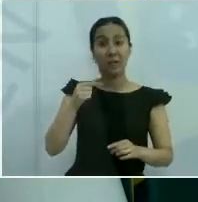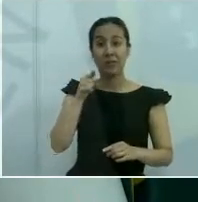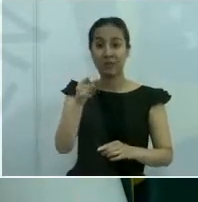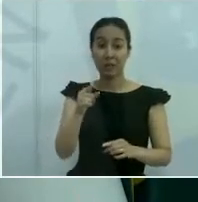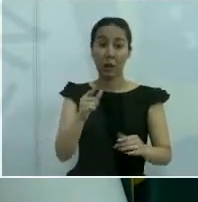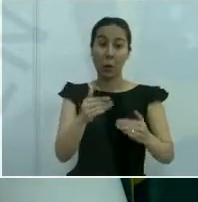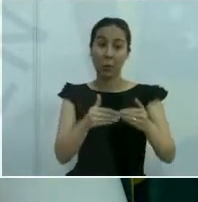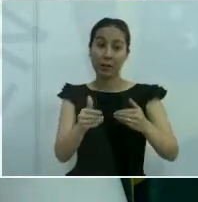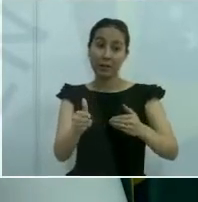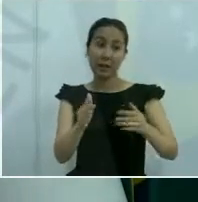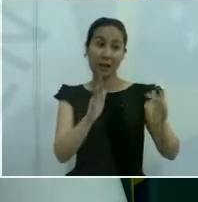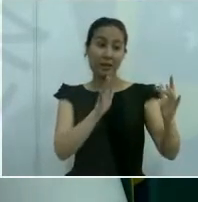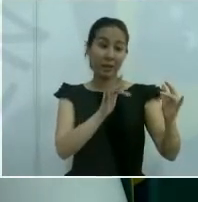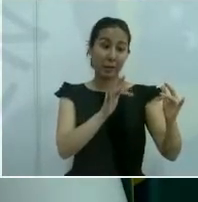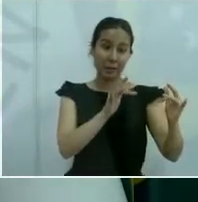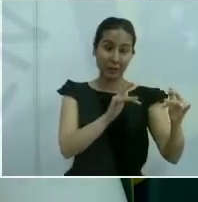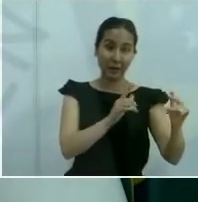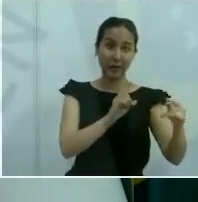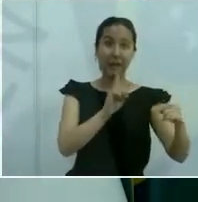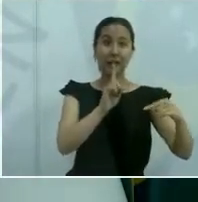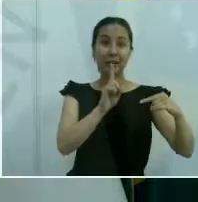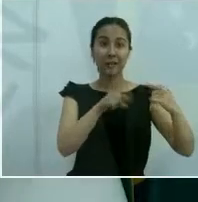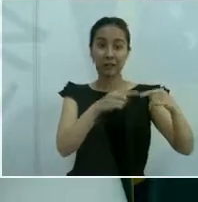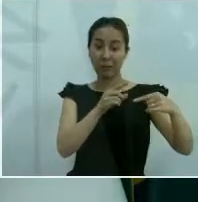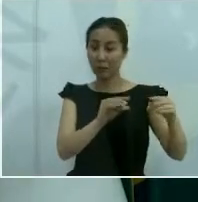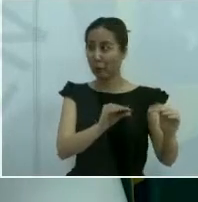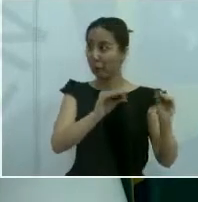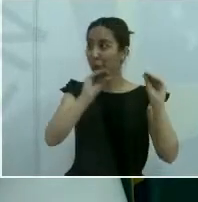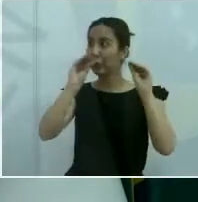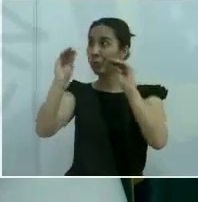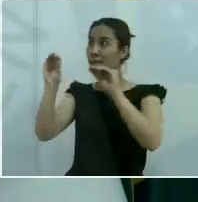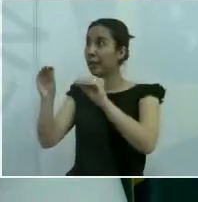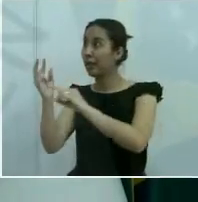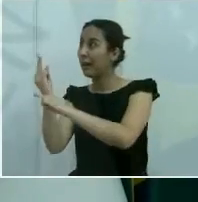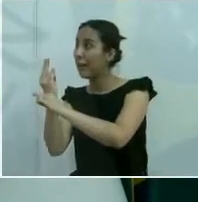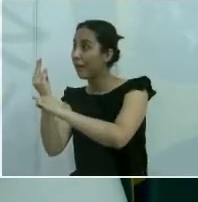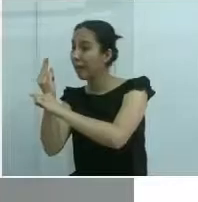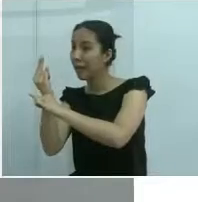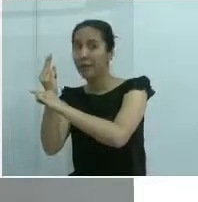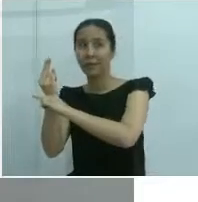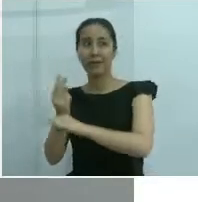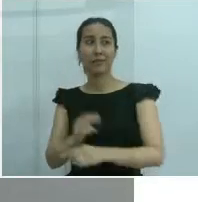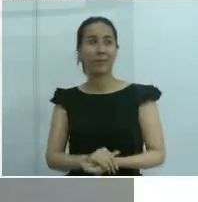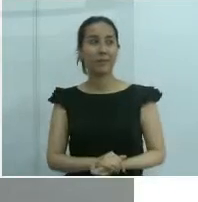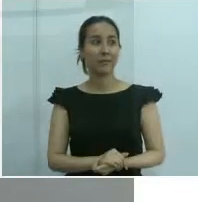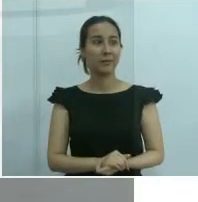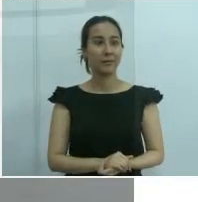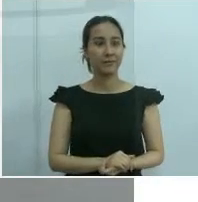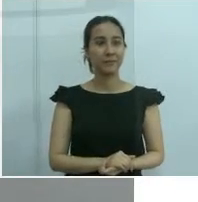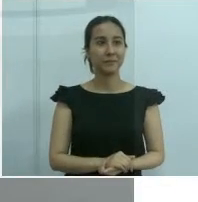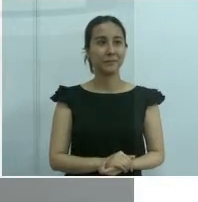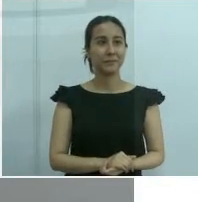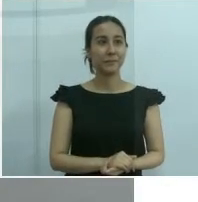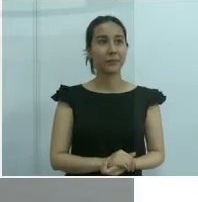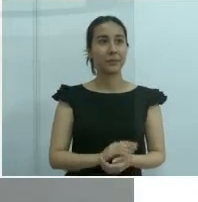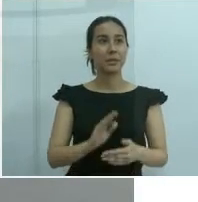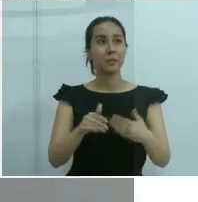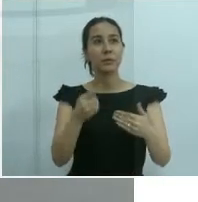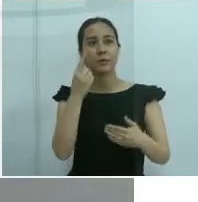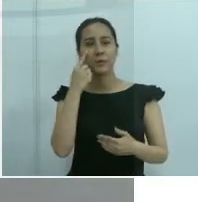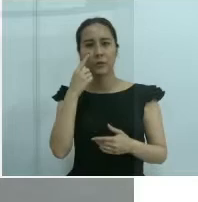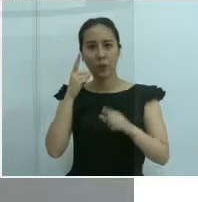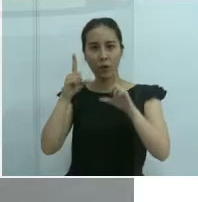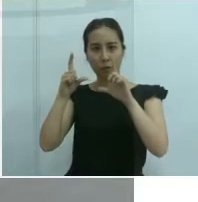mas depois de dois anos de namoro horácio aquele que está de camisa azul em pé nos recebeu nos